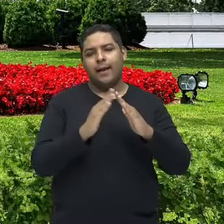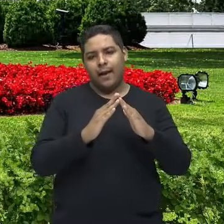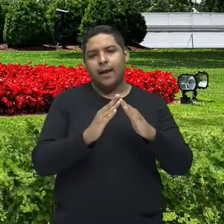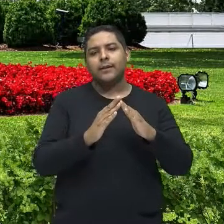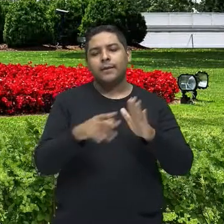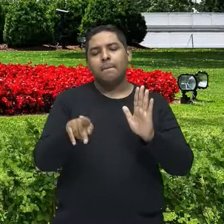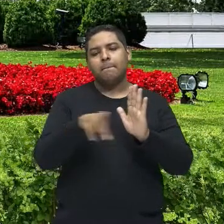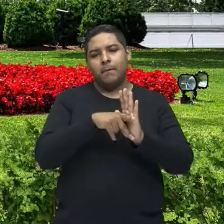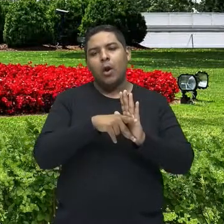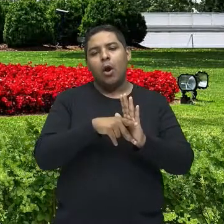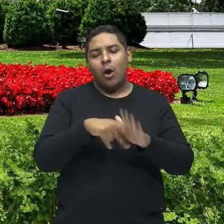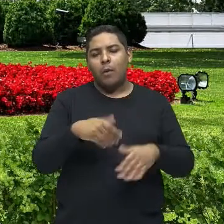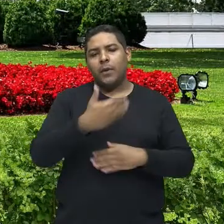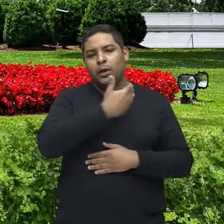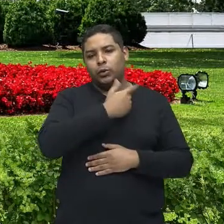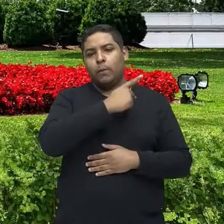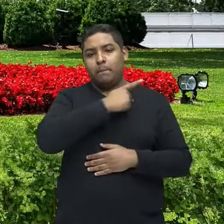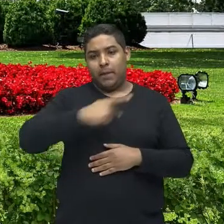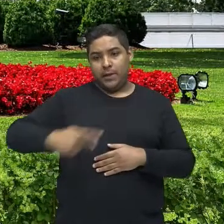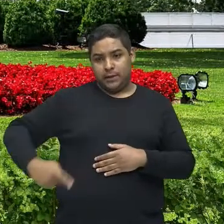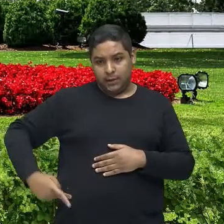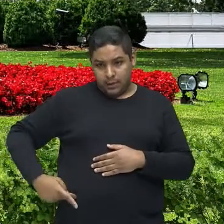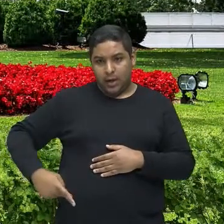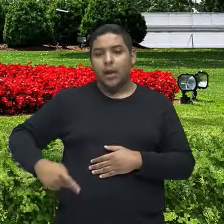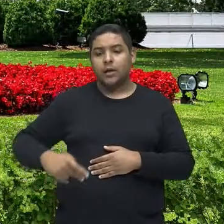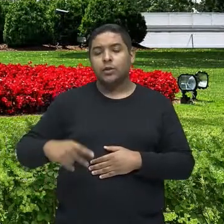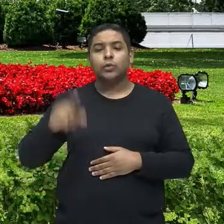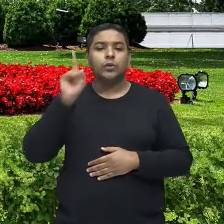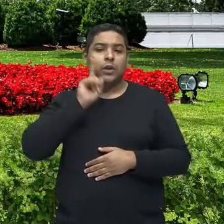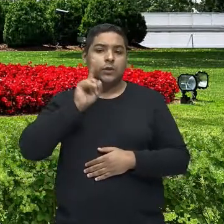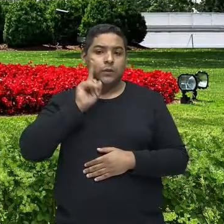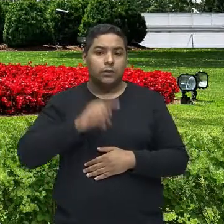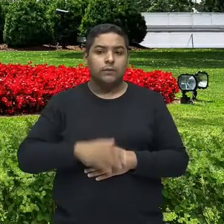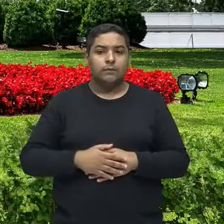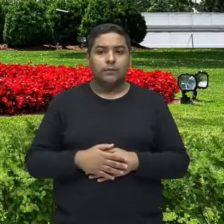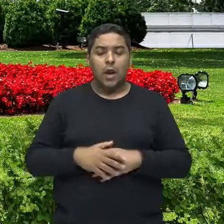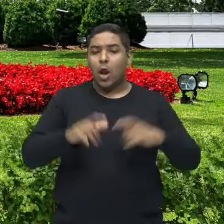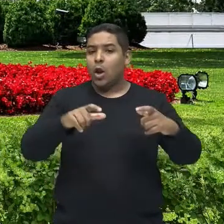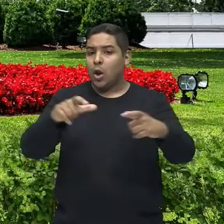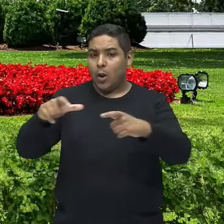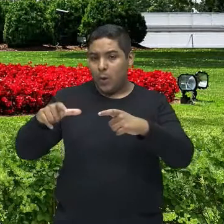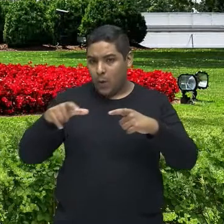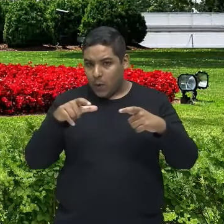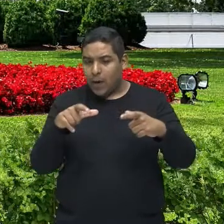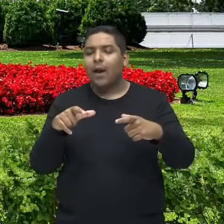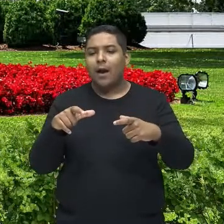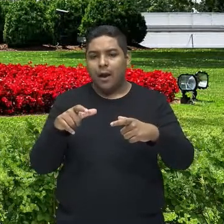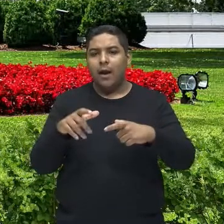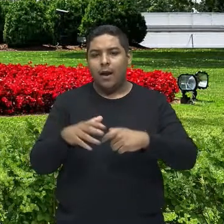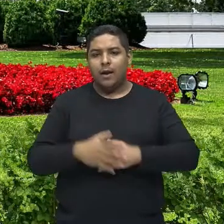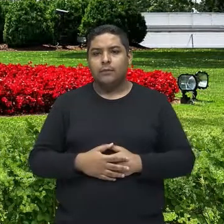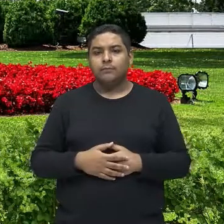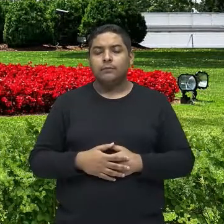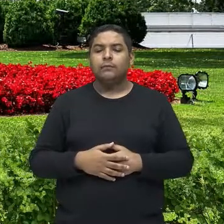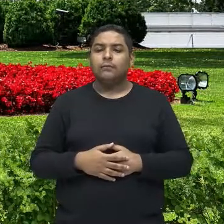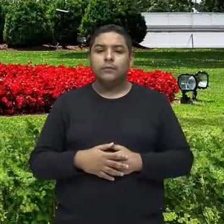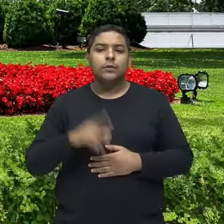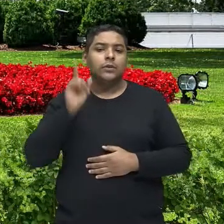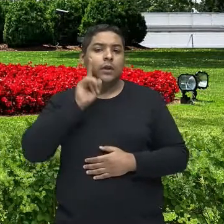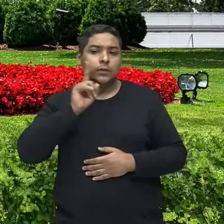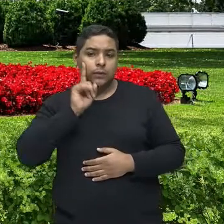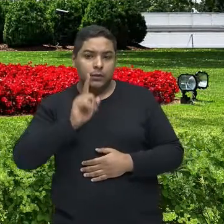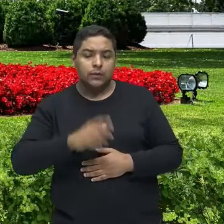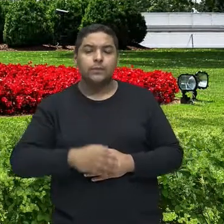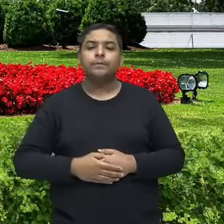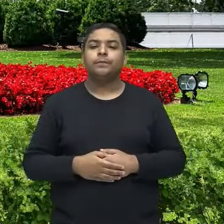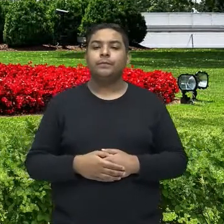o presidente, né, dos Estados Unidos. Então, esse espaço que a gente observa nos Estados Unidos, né, desse processo